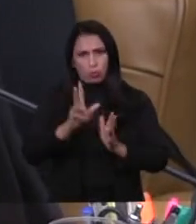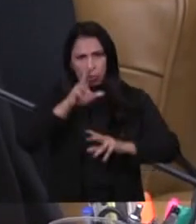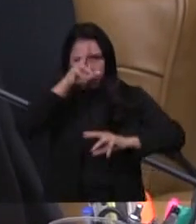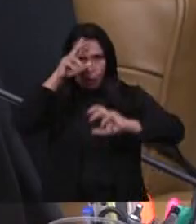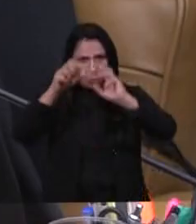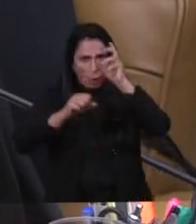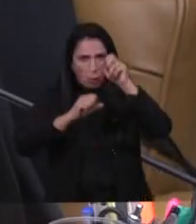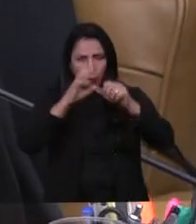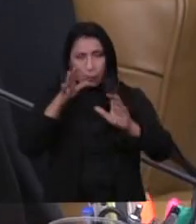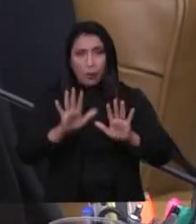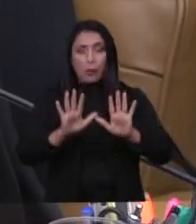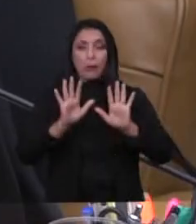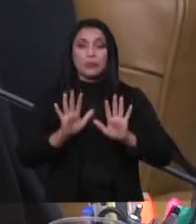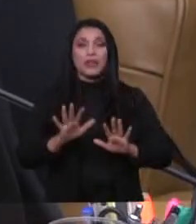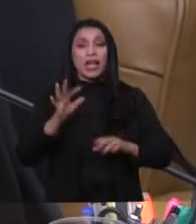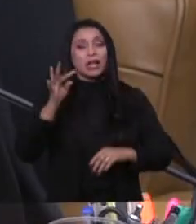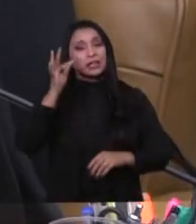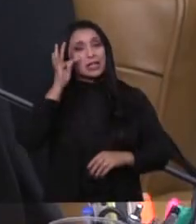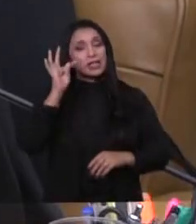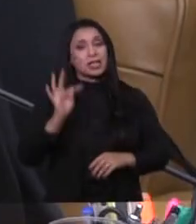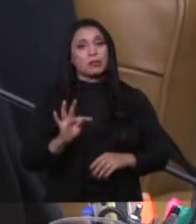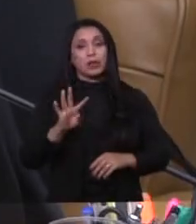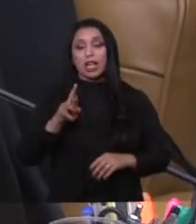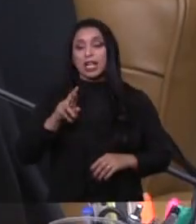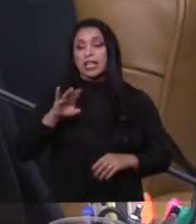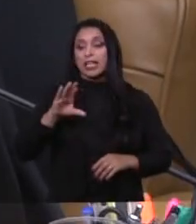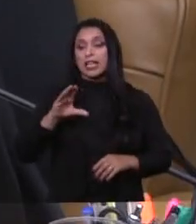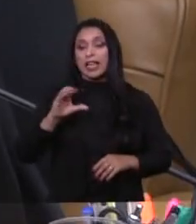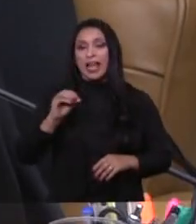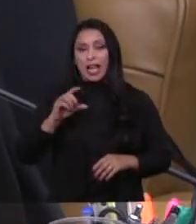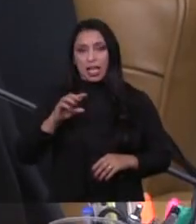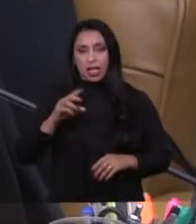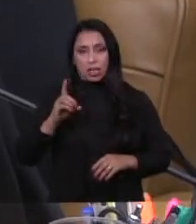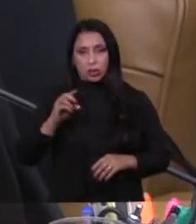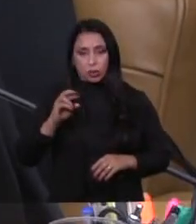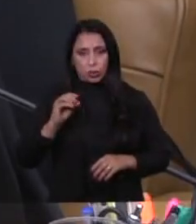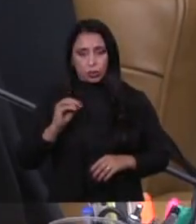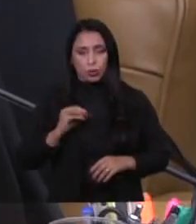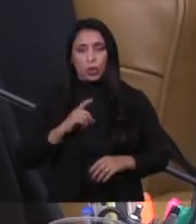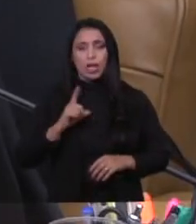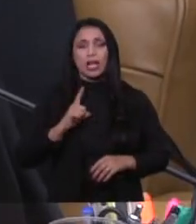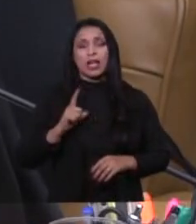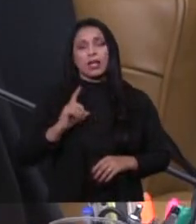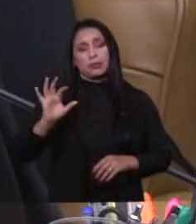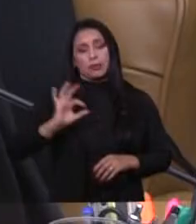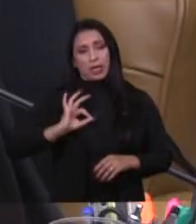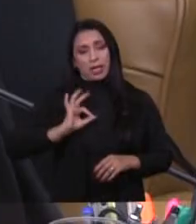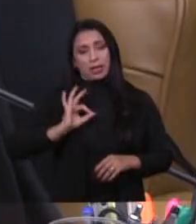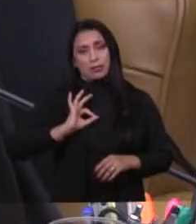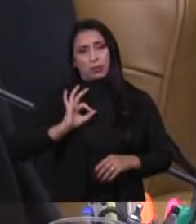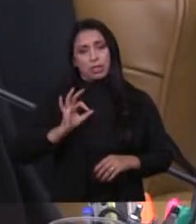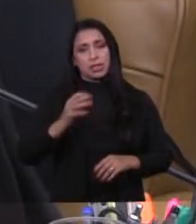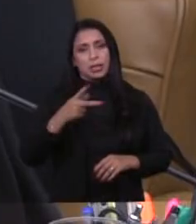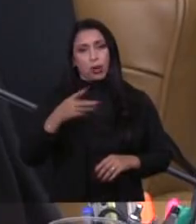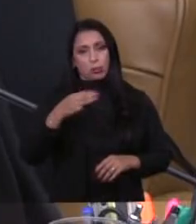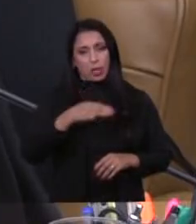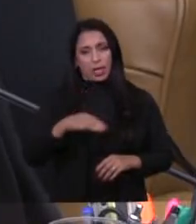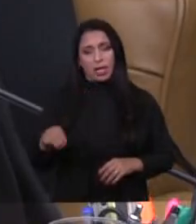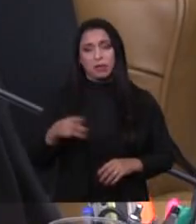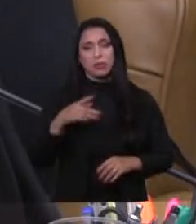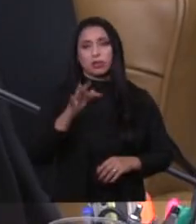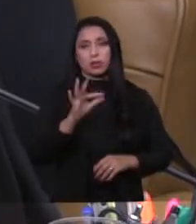testemunha Ricardo Ziegler, tenente da PMDF, afirmou na ação penal 1505 que havia